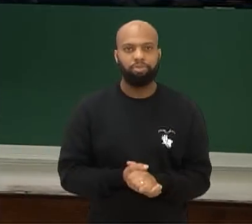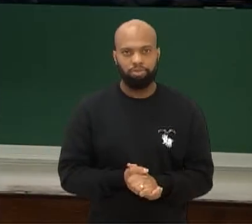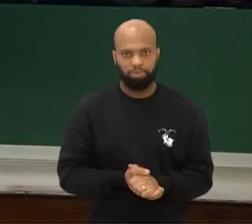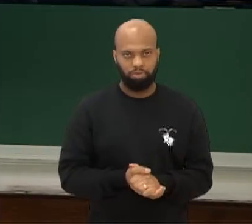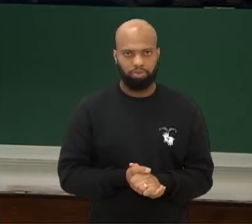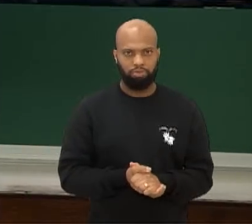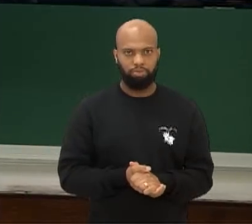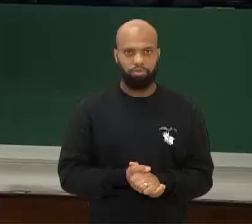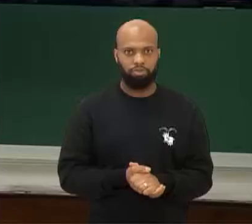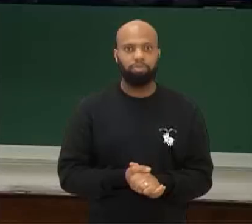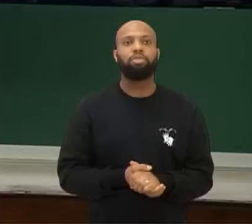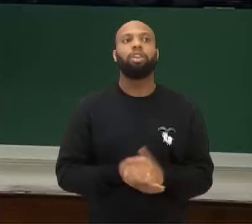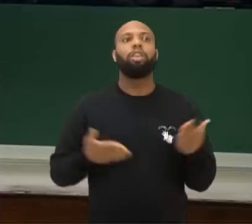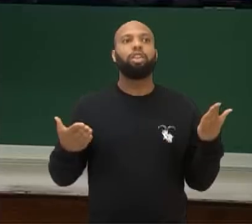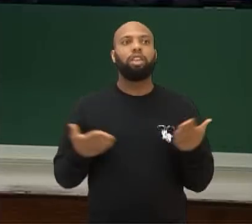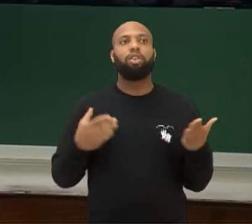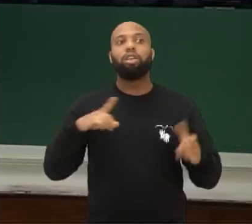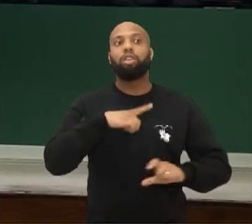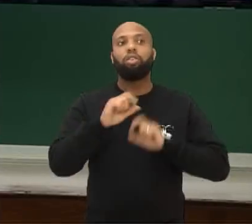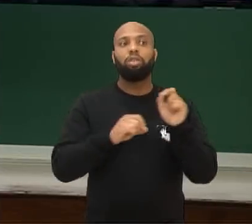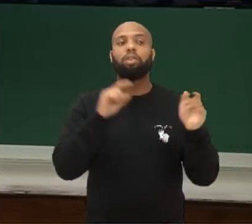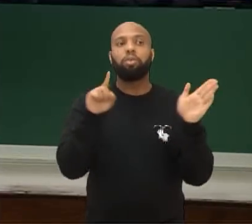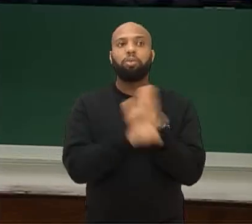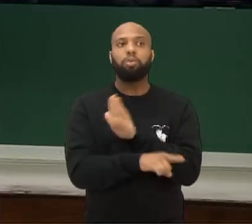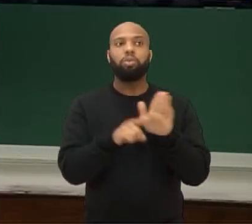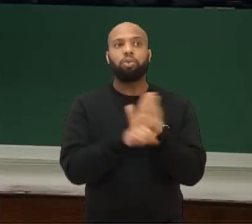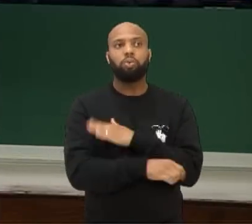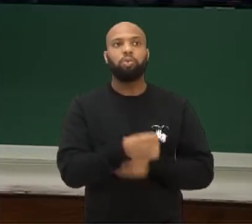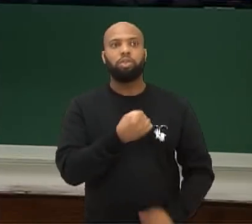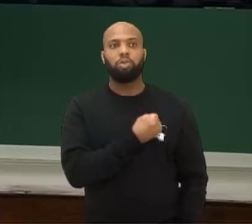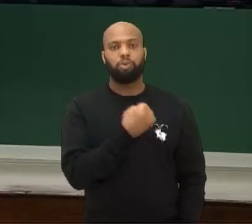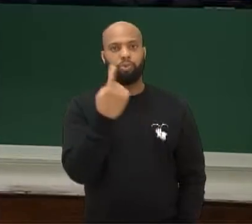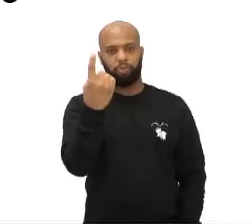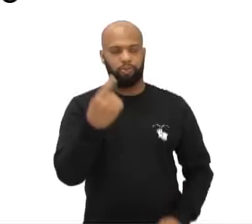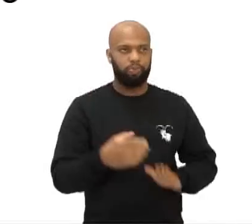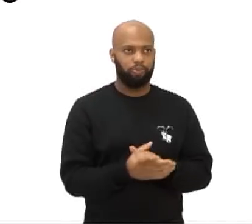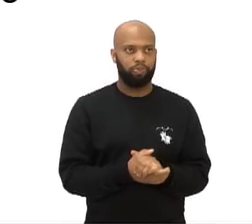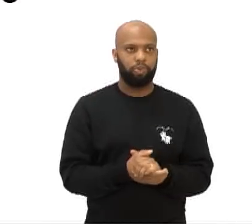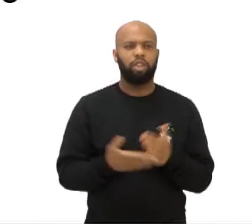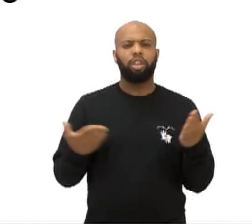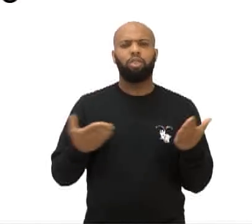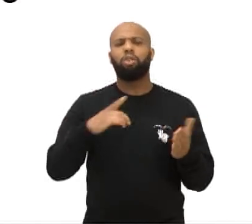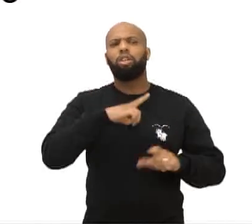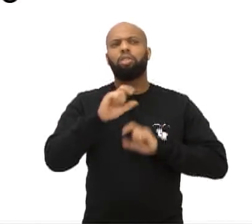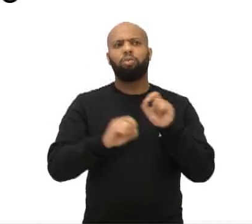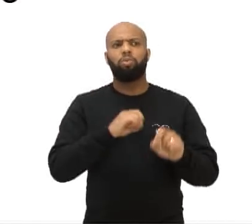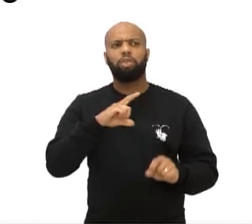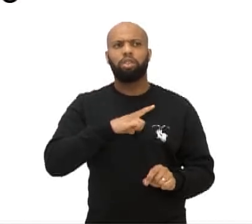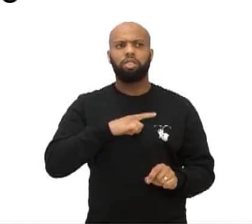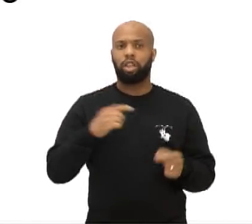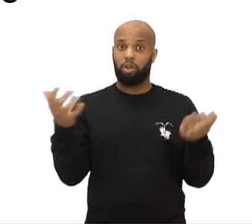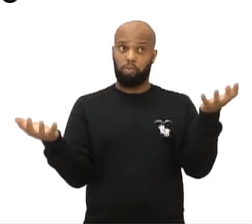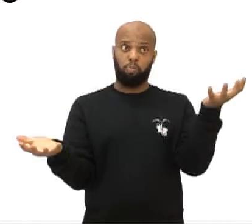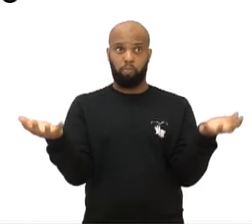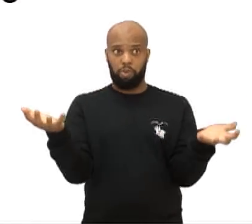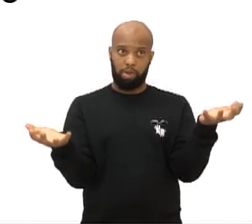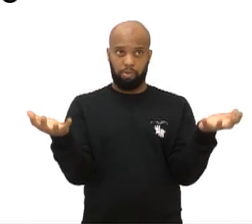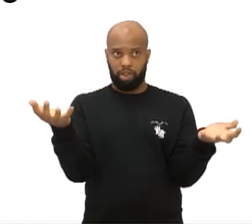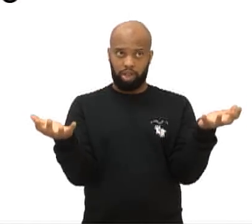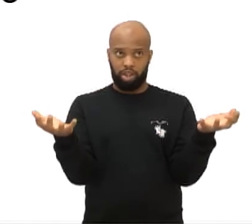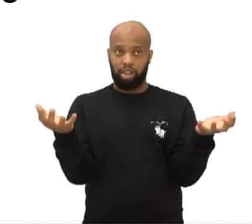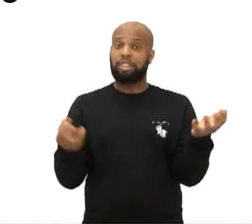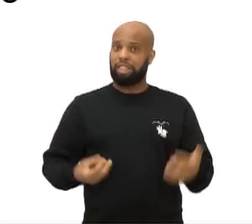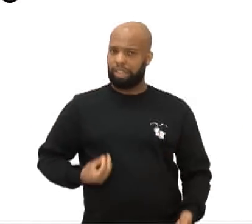ok? Então, vamos lá, no exercício 1. Nesse exercício, ele fala assim, a